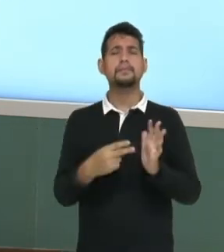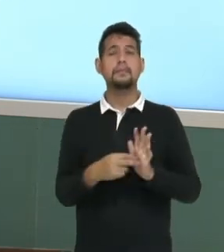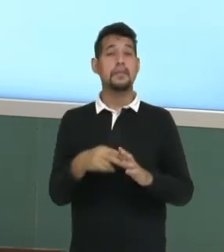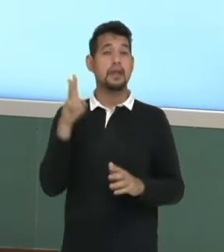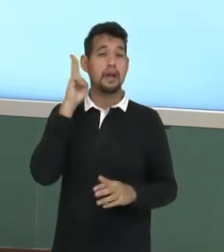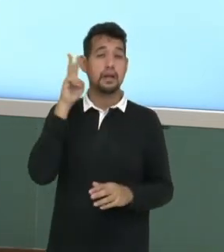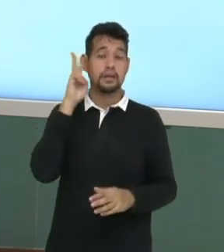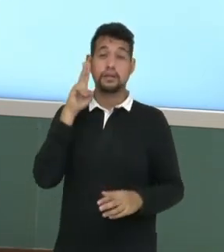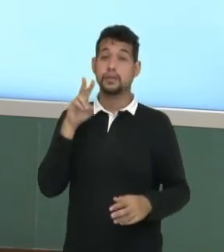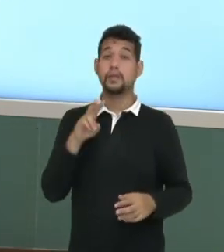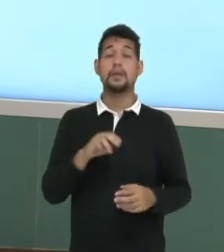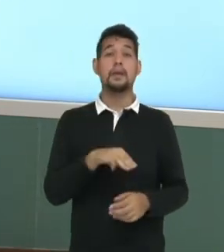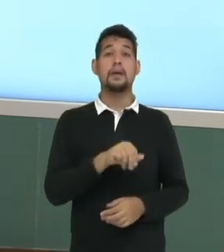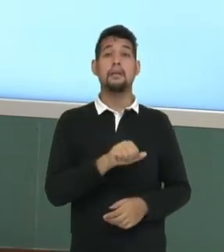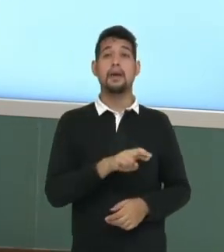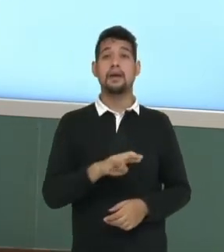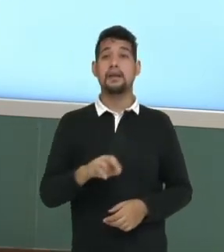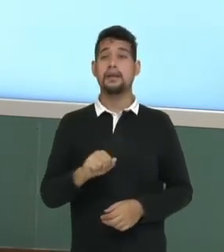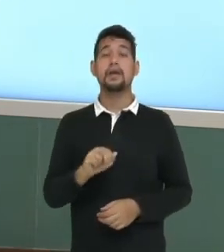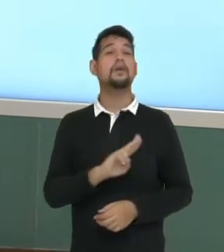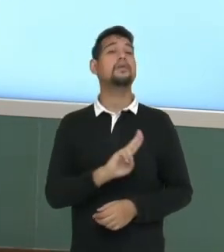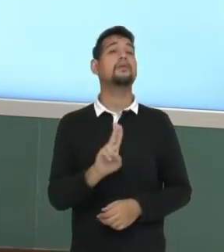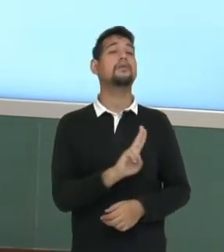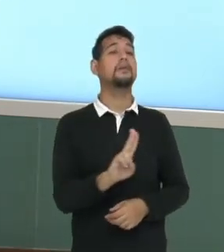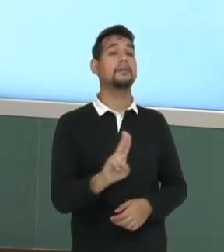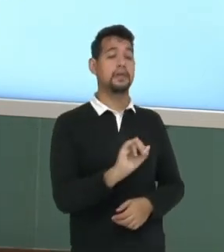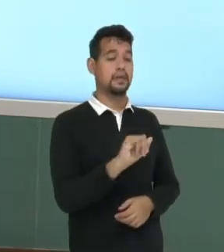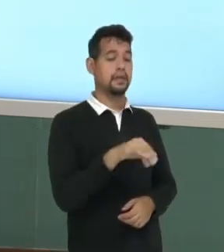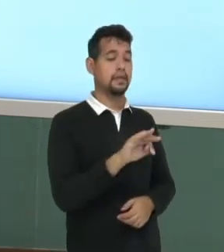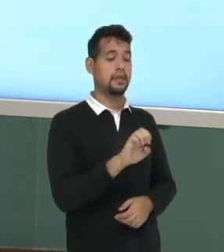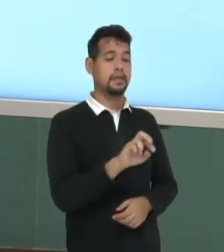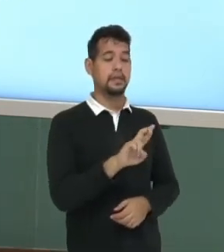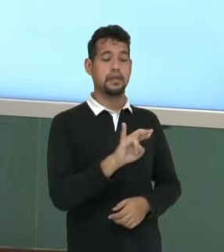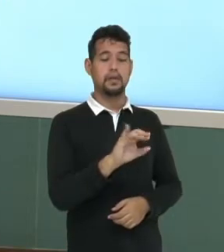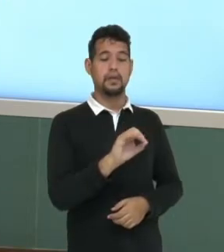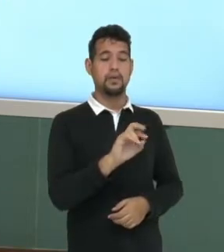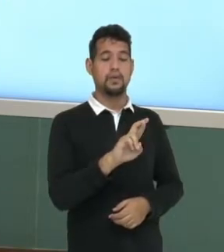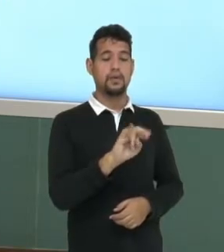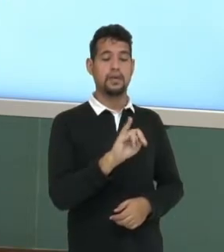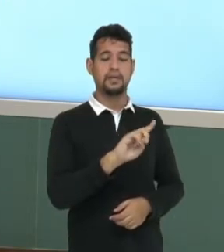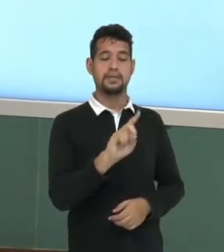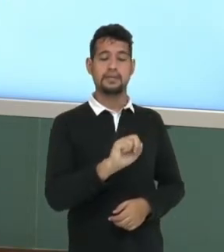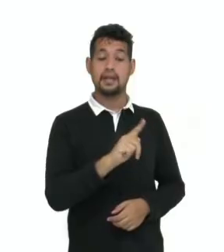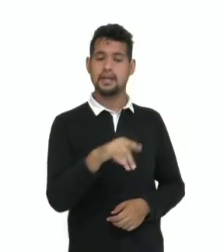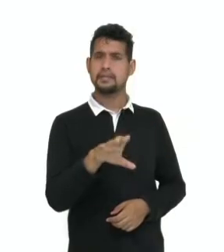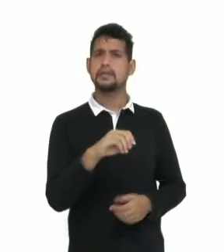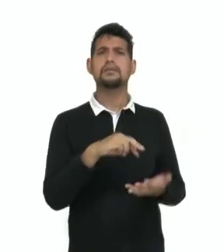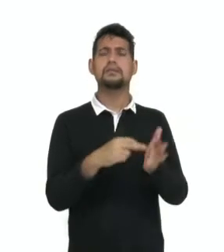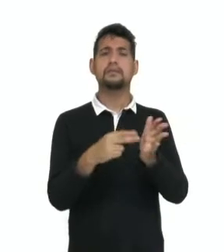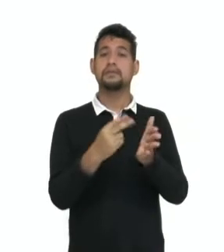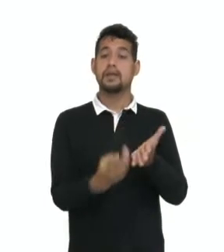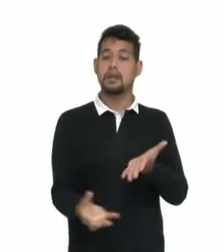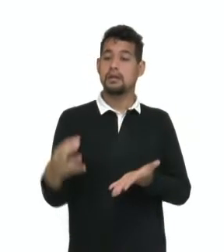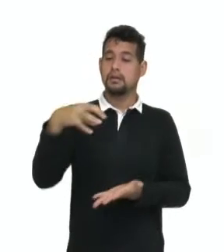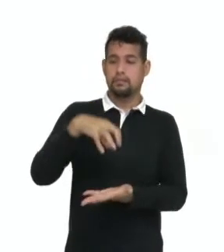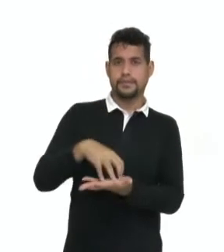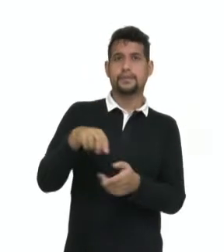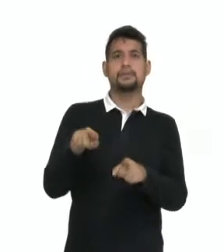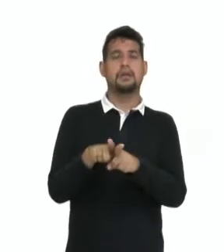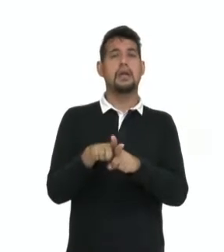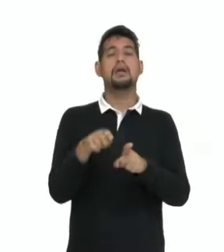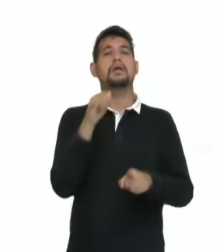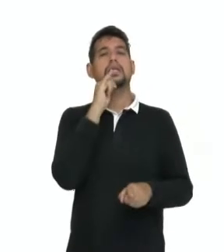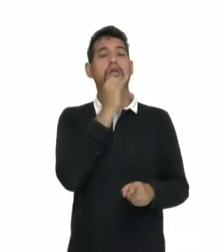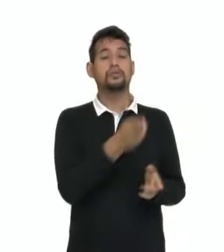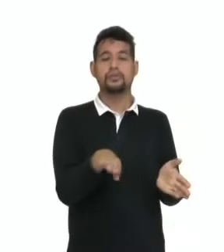historiadora Maria Odila Dias vai chamar de interiorização da metrópole, né? Então, a corte chega no